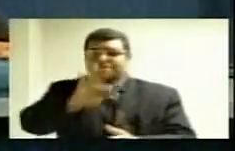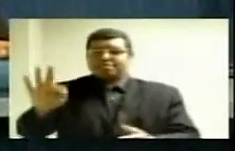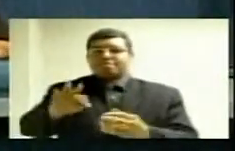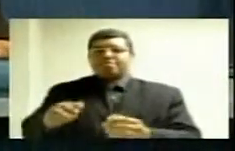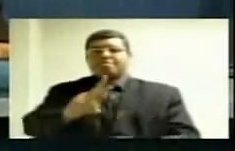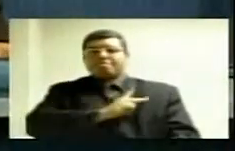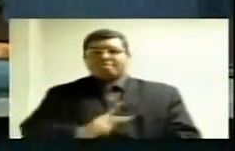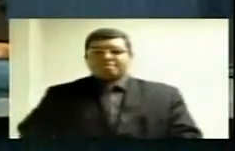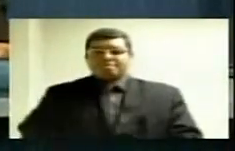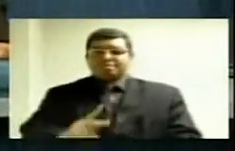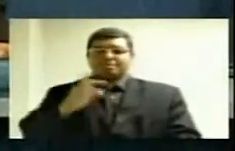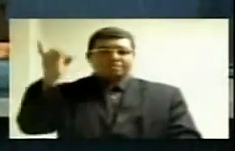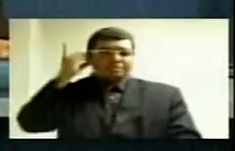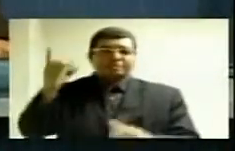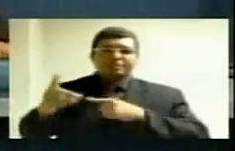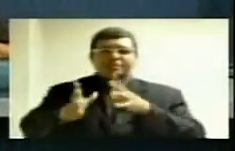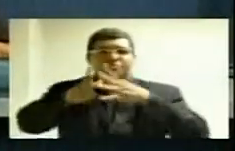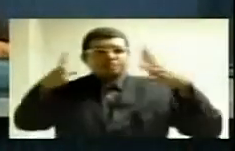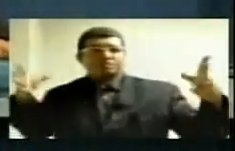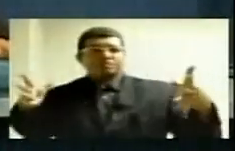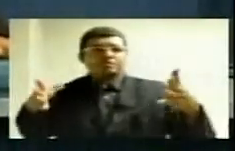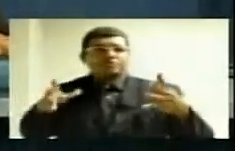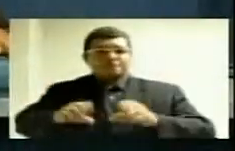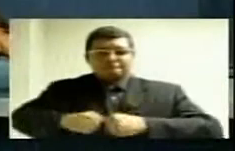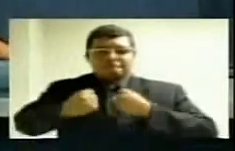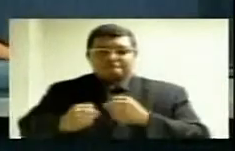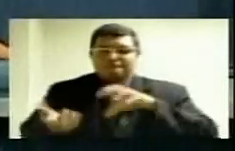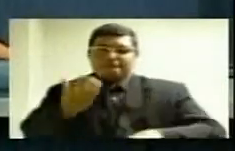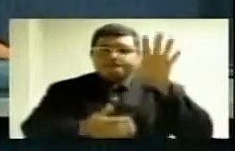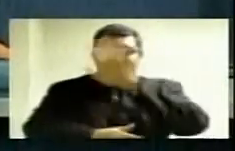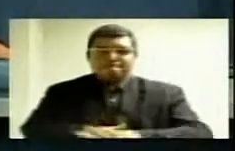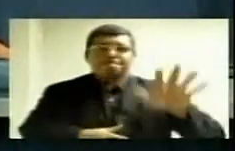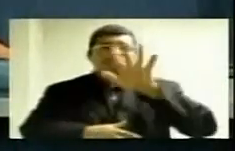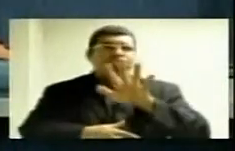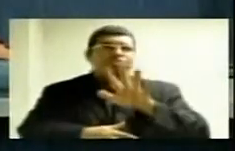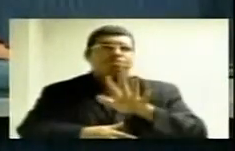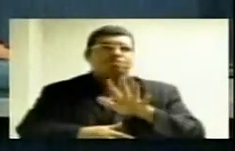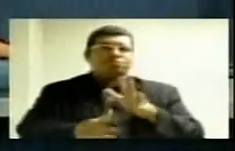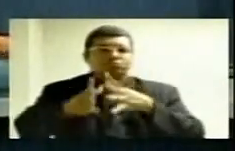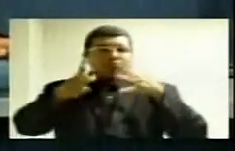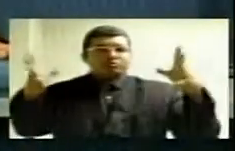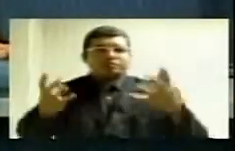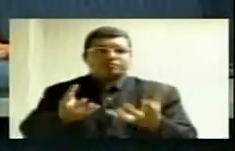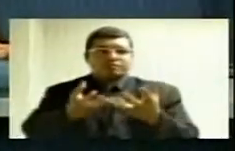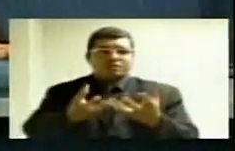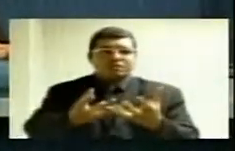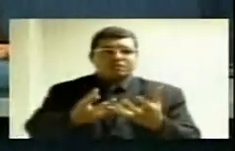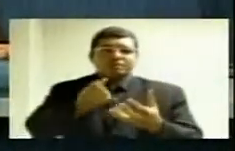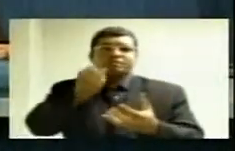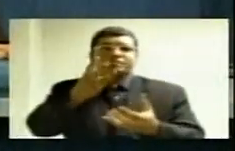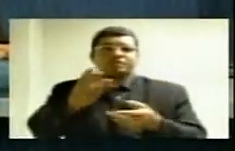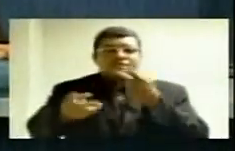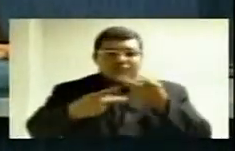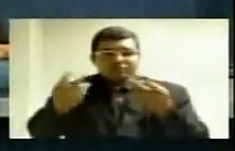governo da presidente Dilma tem uma maioria esmagadora no Congresso Nacional. Uma maioria que, quando